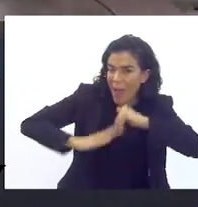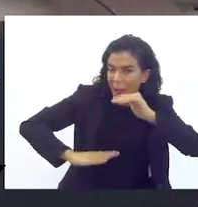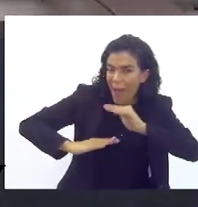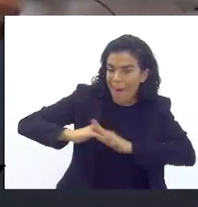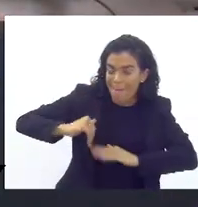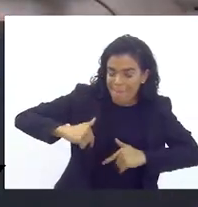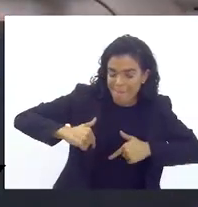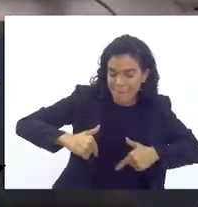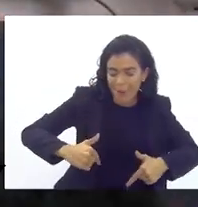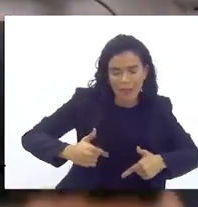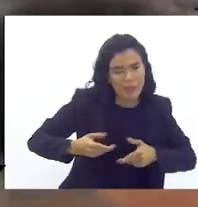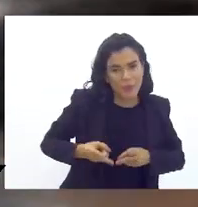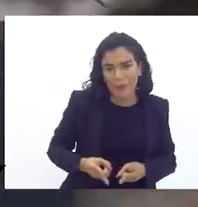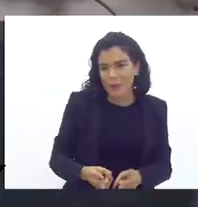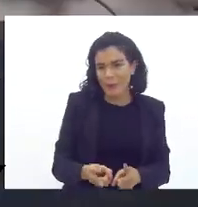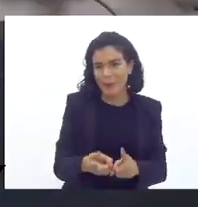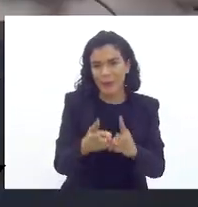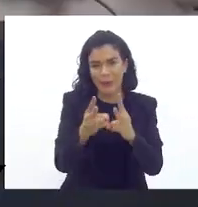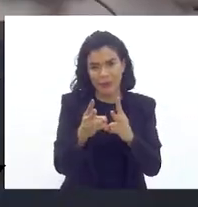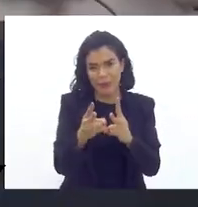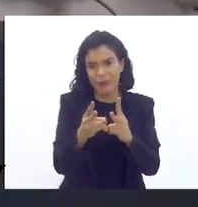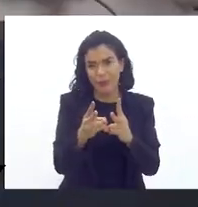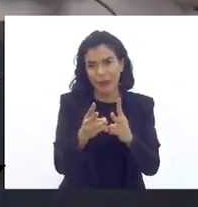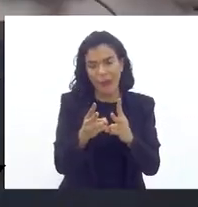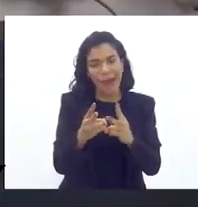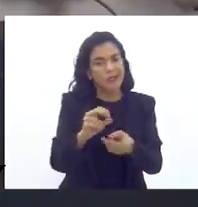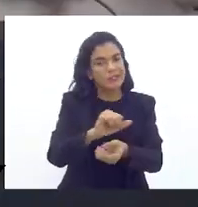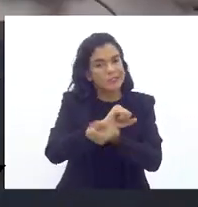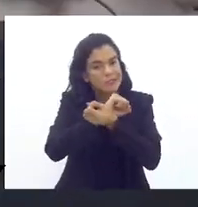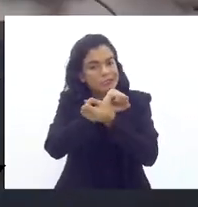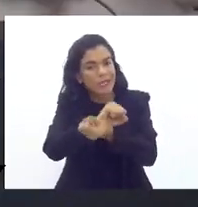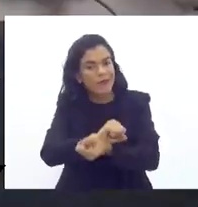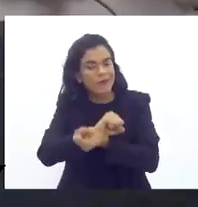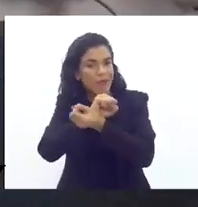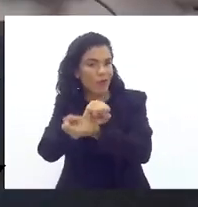continua sendo escravizador